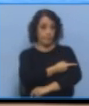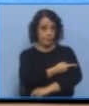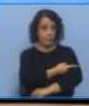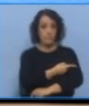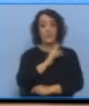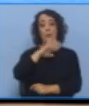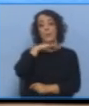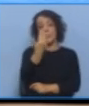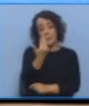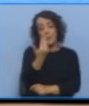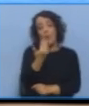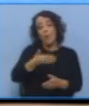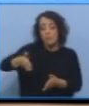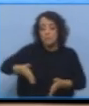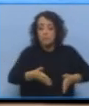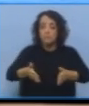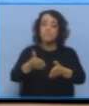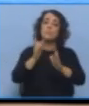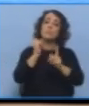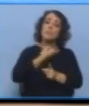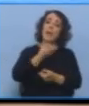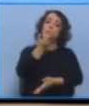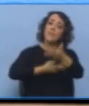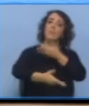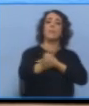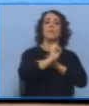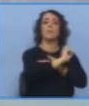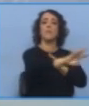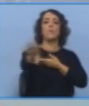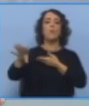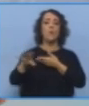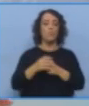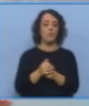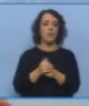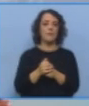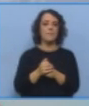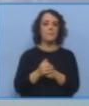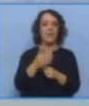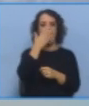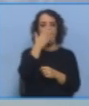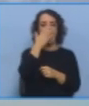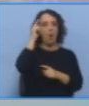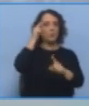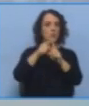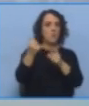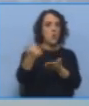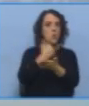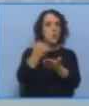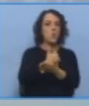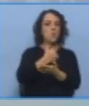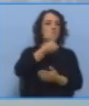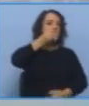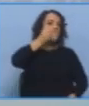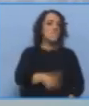dos talentos, e ao qual eu tenho que devolver. E muito menos será, então, uma possibilidade de conquistar lucro, muitas vezes a qualquer